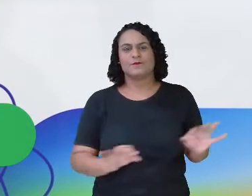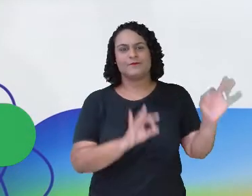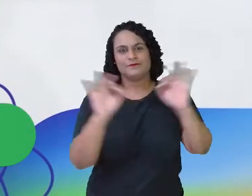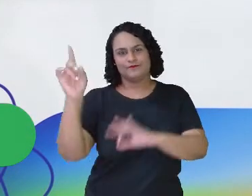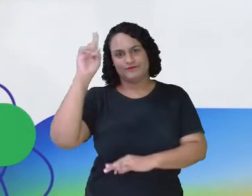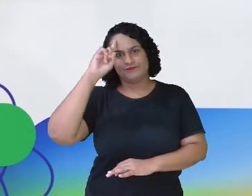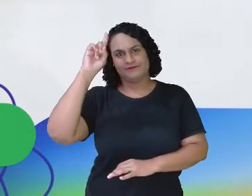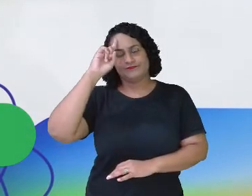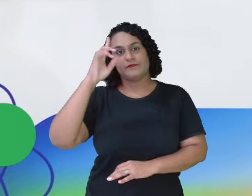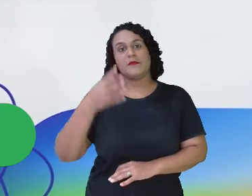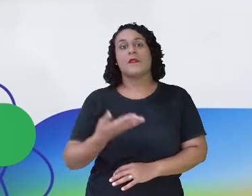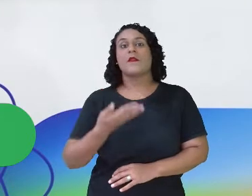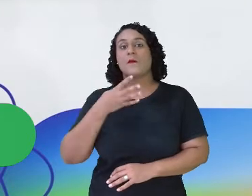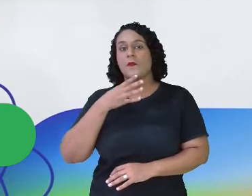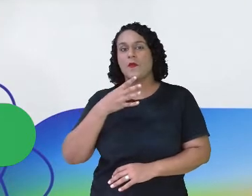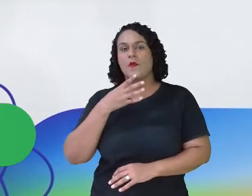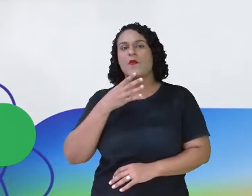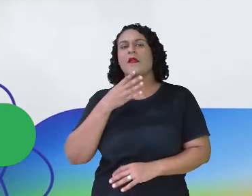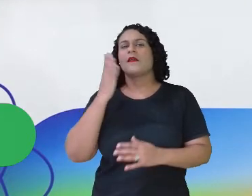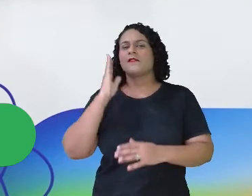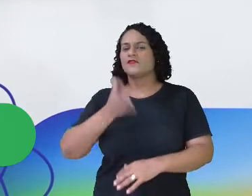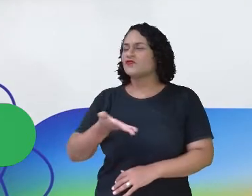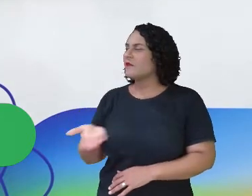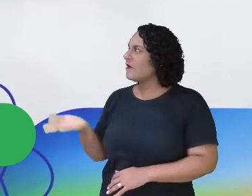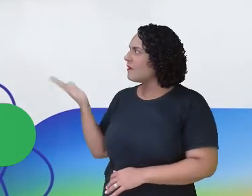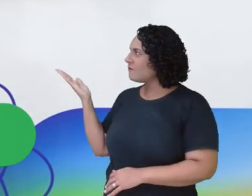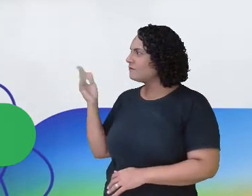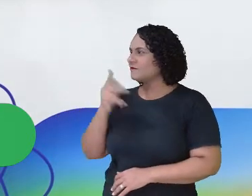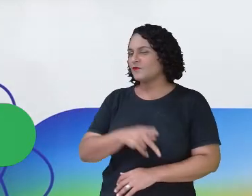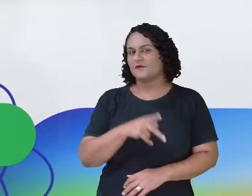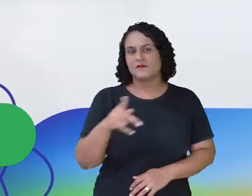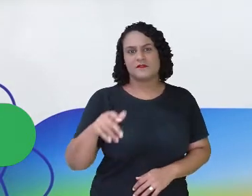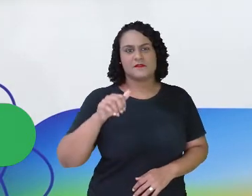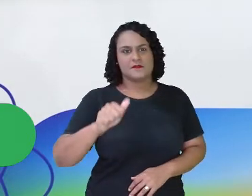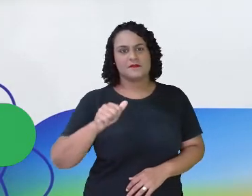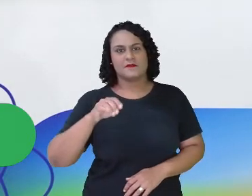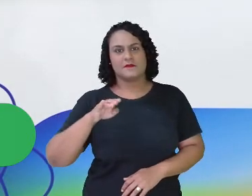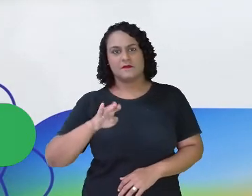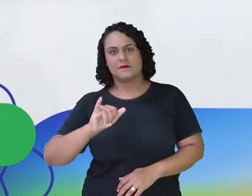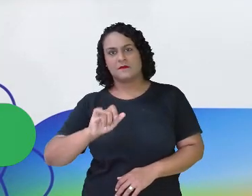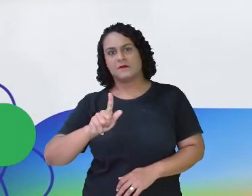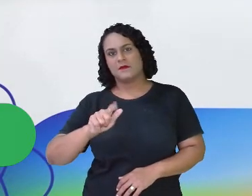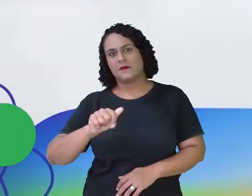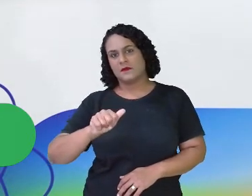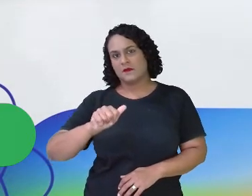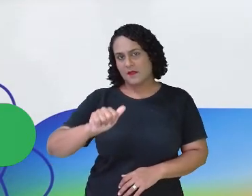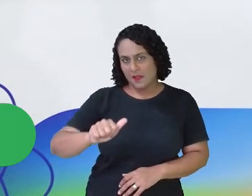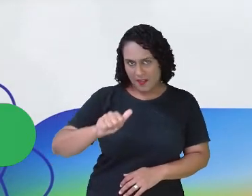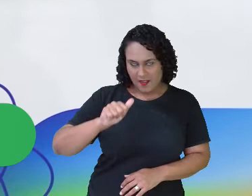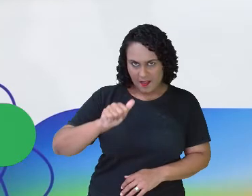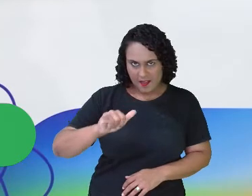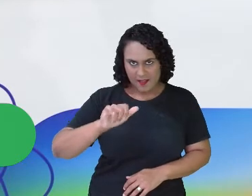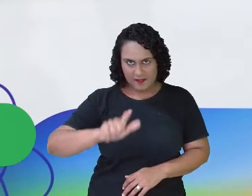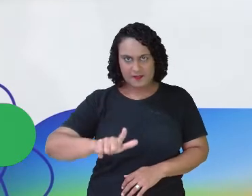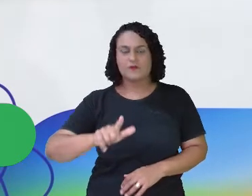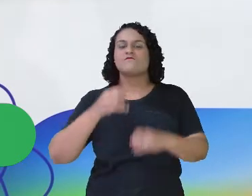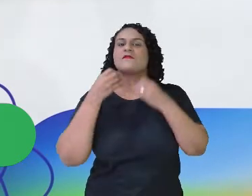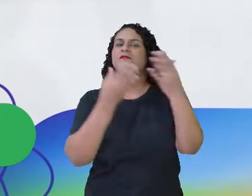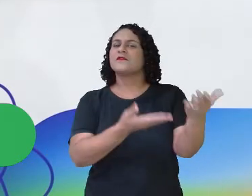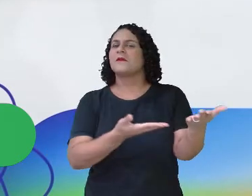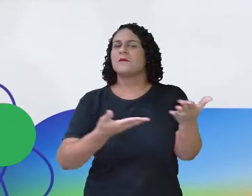me conhece, sou a professora Abigail Viana e se você aí está assistindo pela primeira vez, seja muito